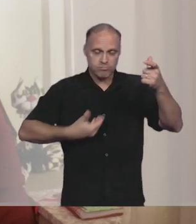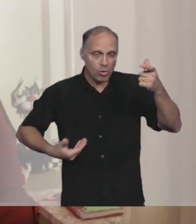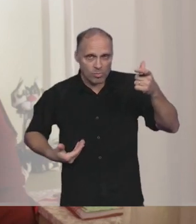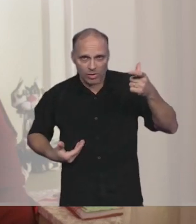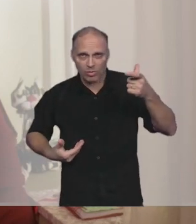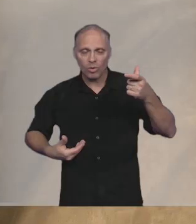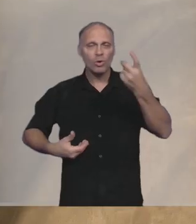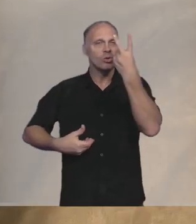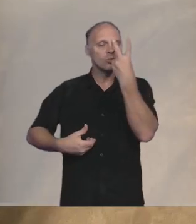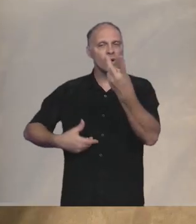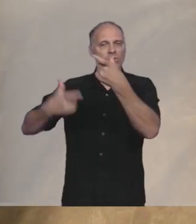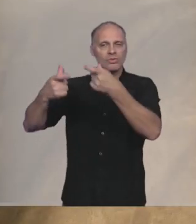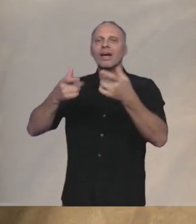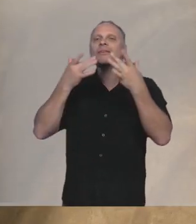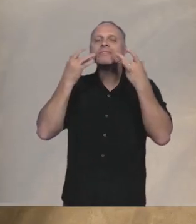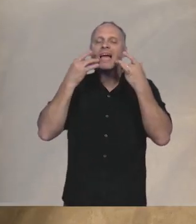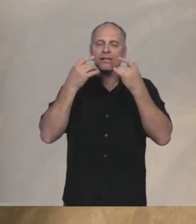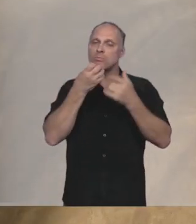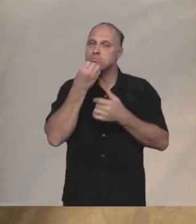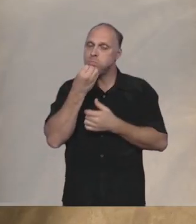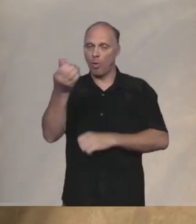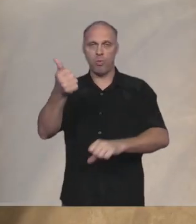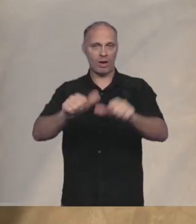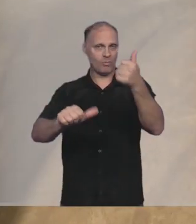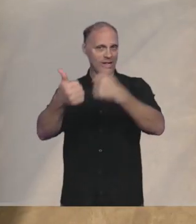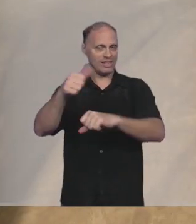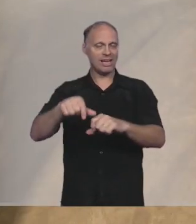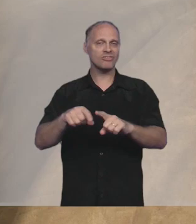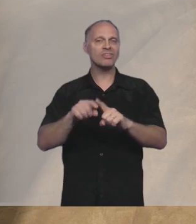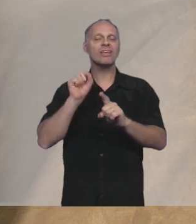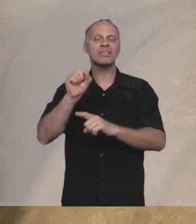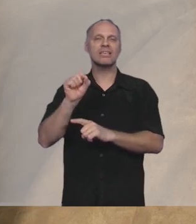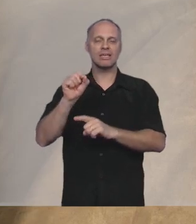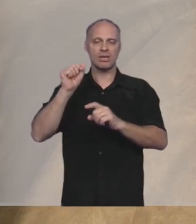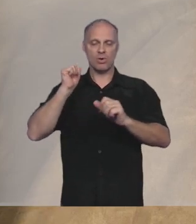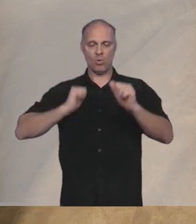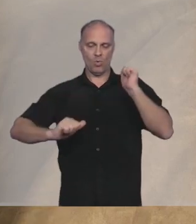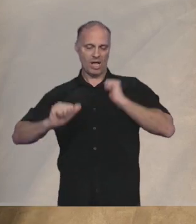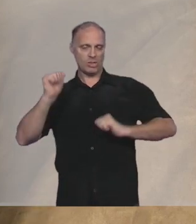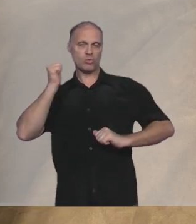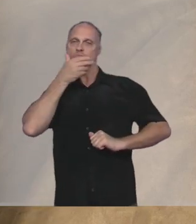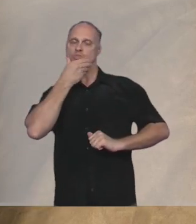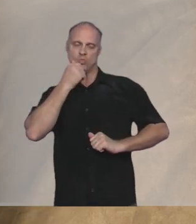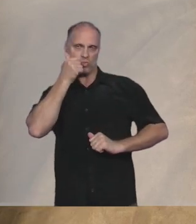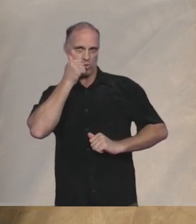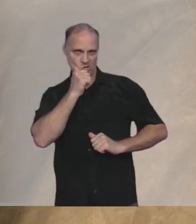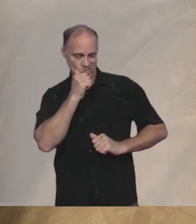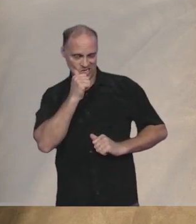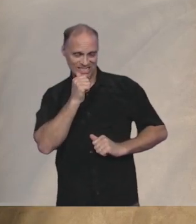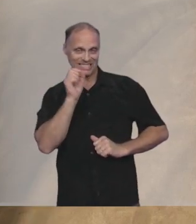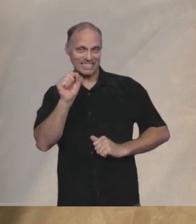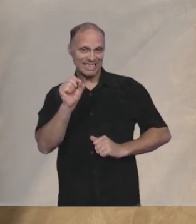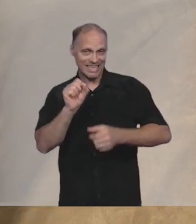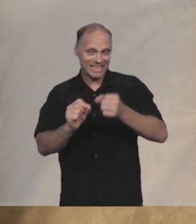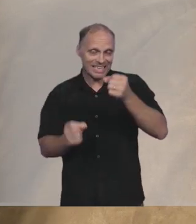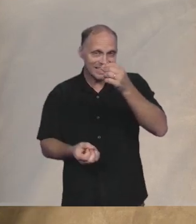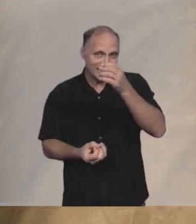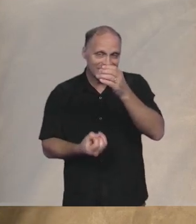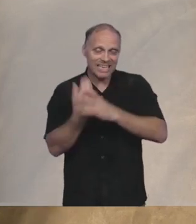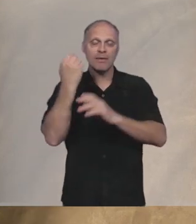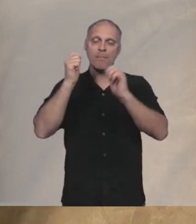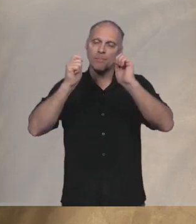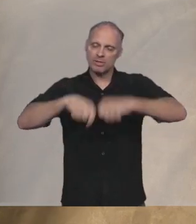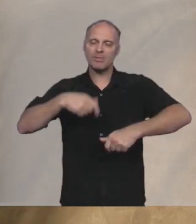o ator e a atriz que constroem possibilidades para trabalhar, trabalham, né? Eu acho